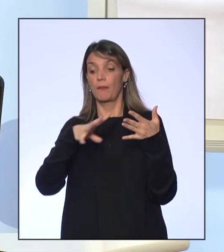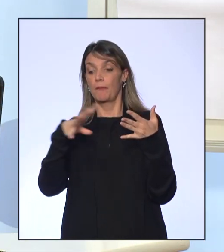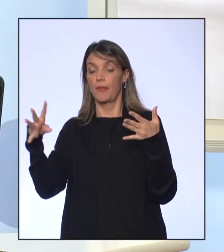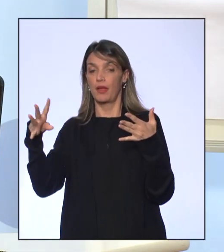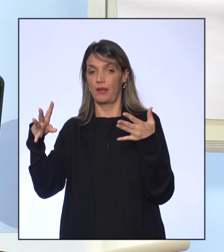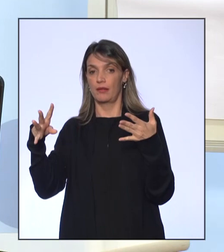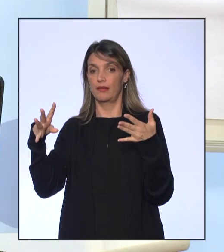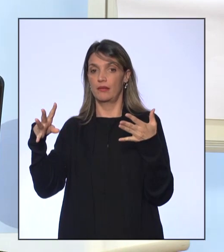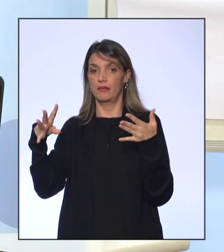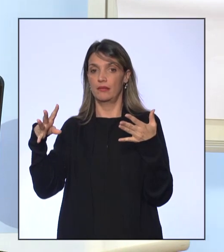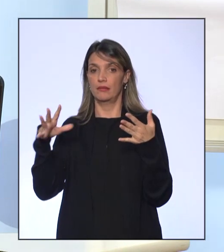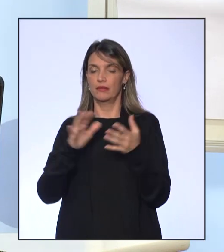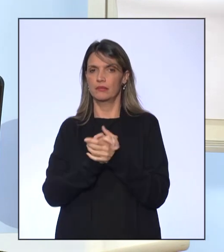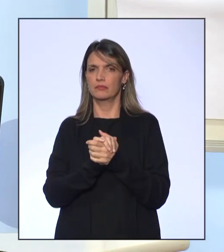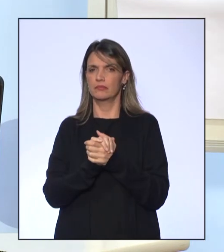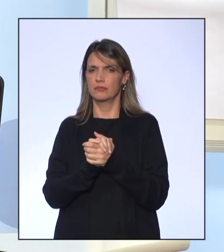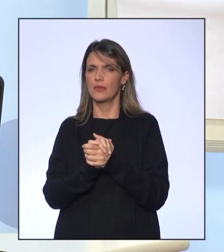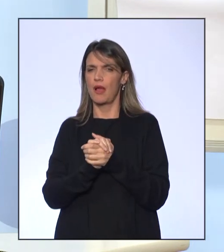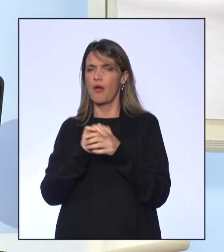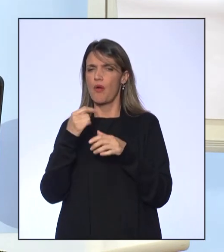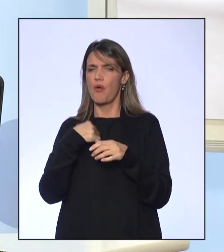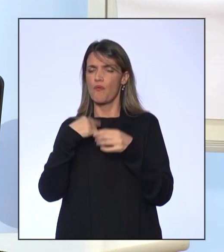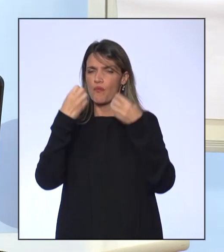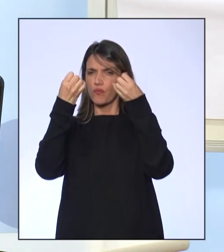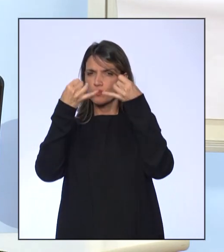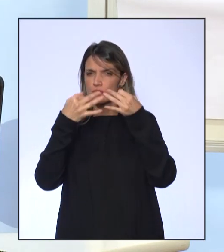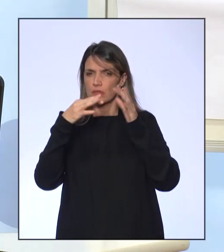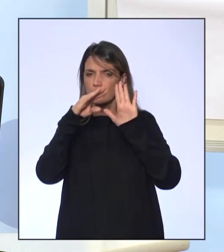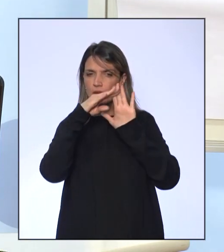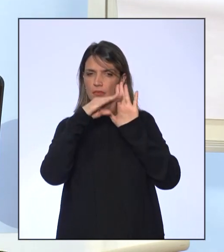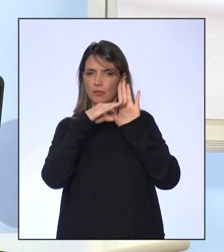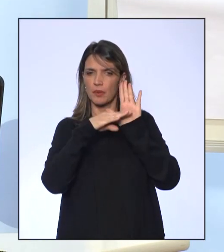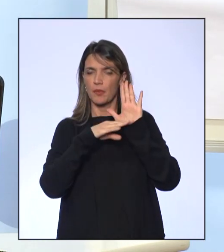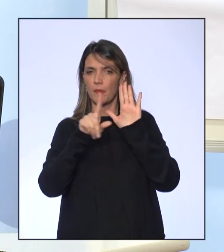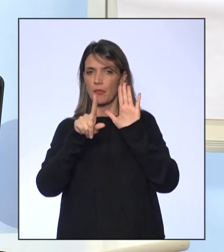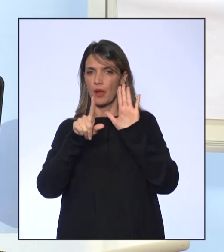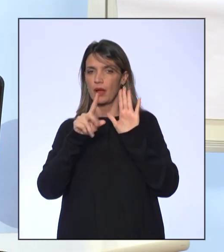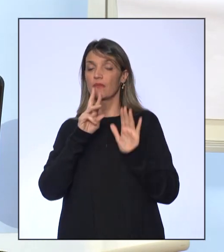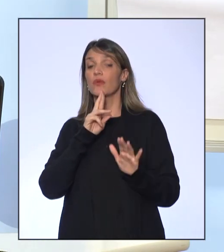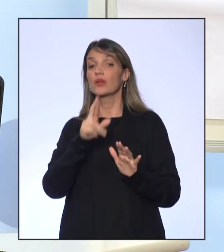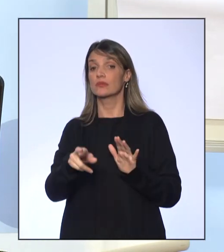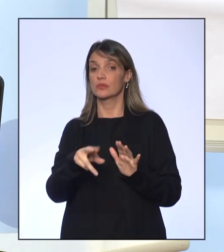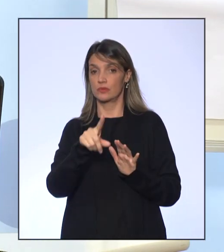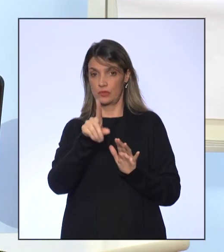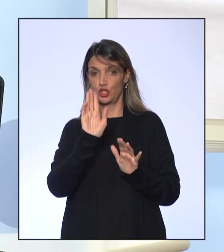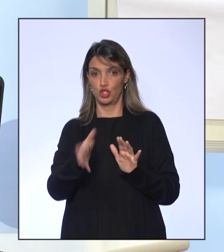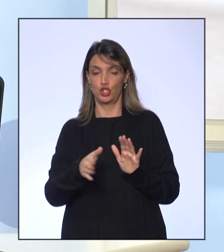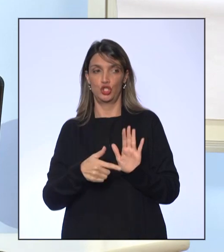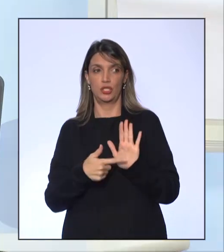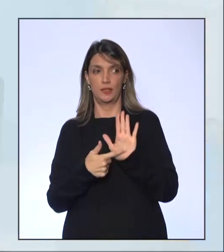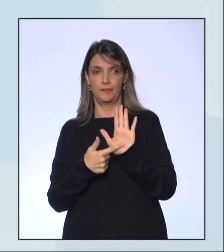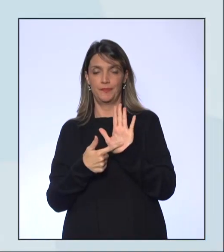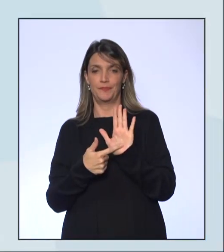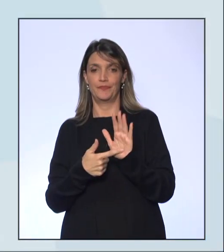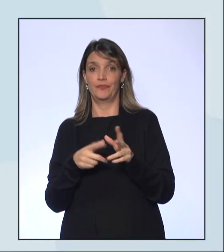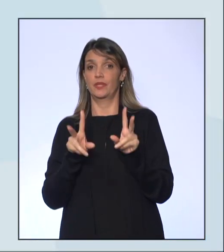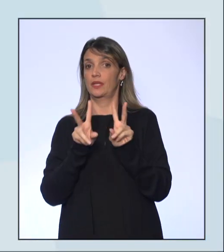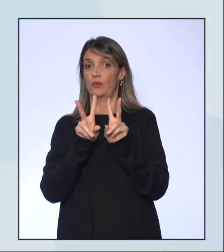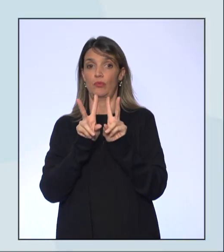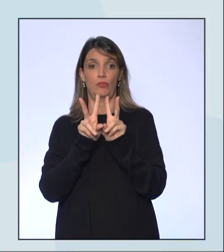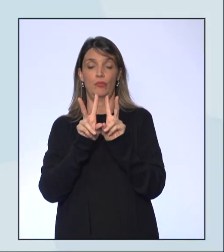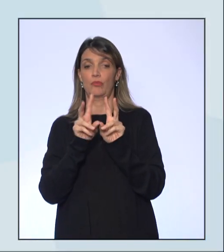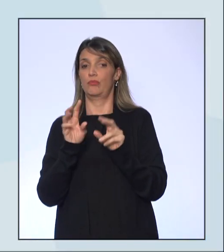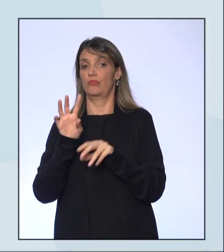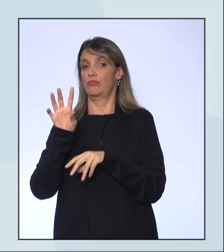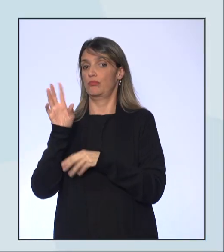né eu vou fazer o passo a passo com vocês mas na tela eu vou colocar a primeira resposta para muitos olharem né então na tela de vocês vai